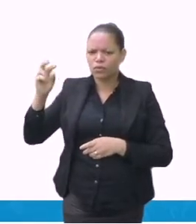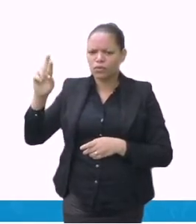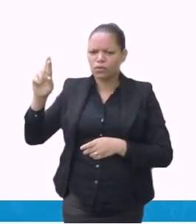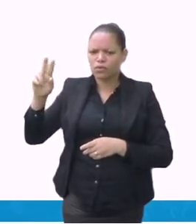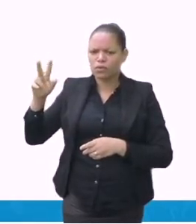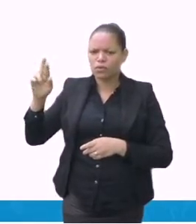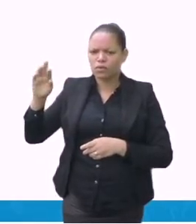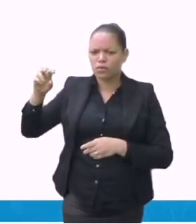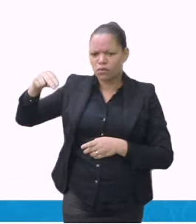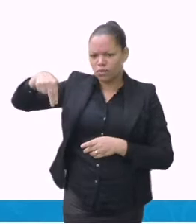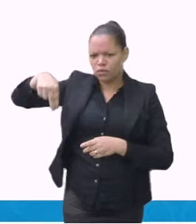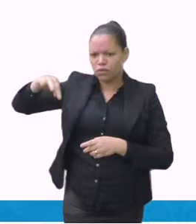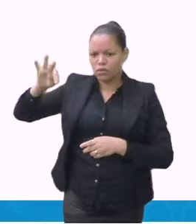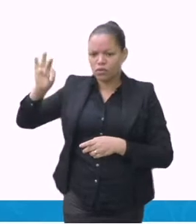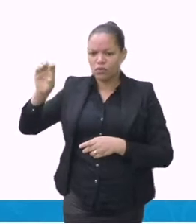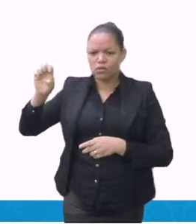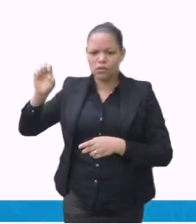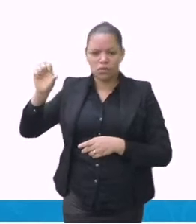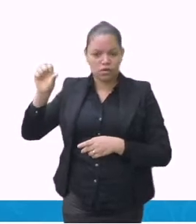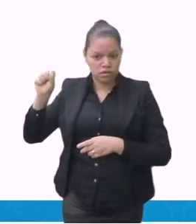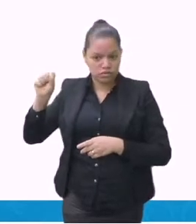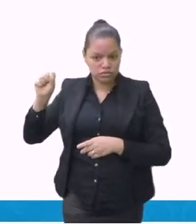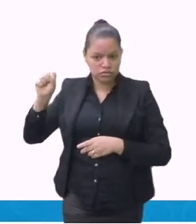aqui também um ponto em comum.